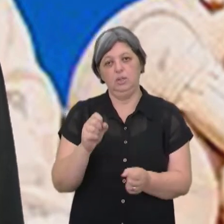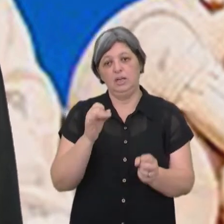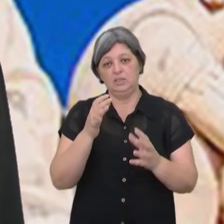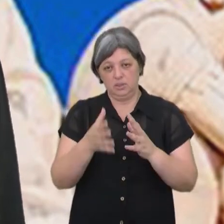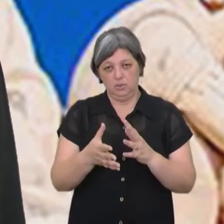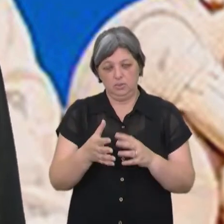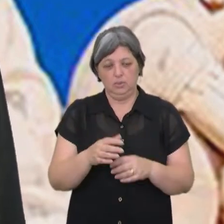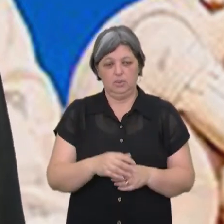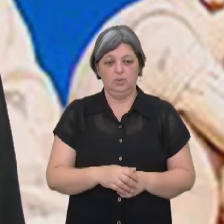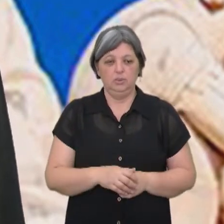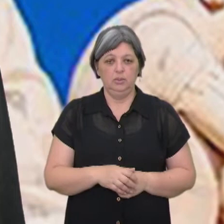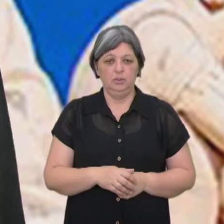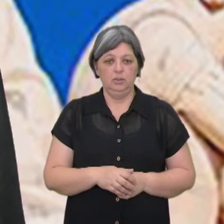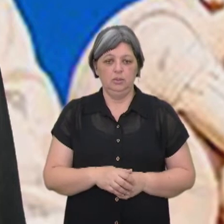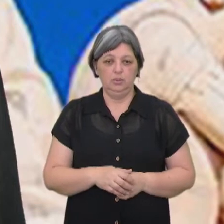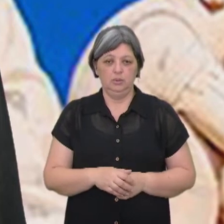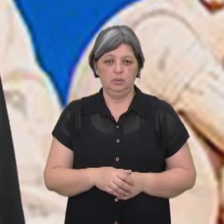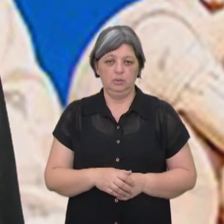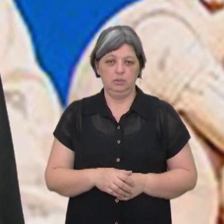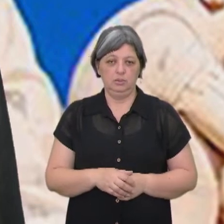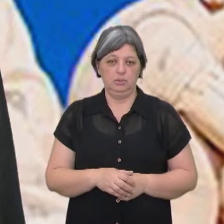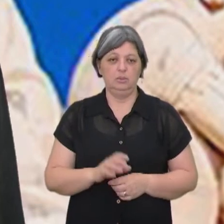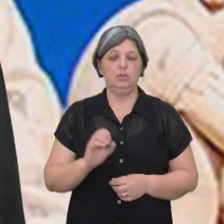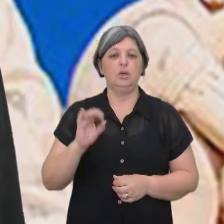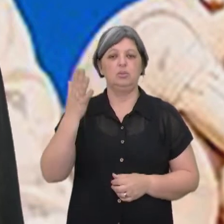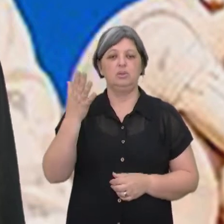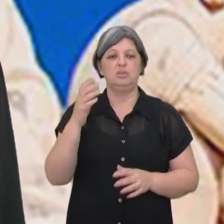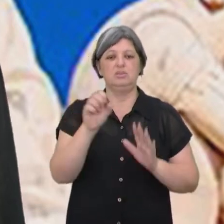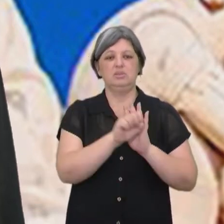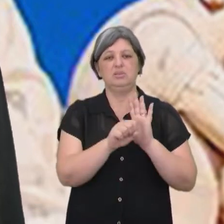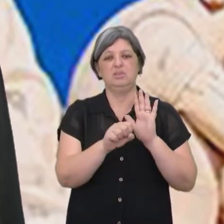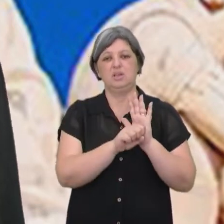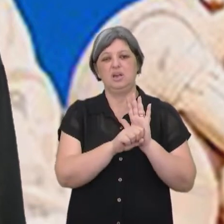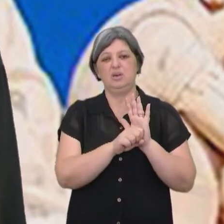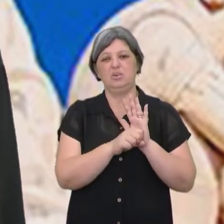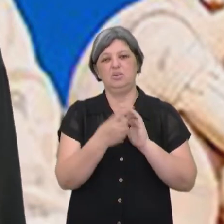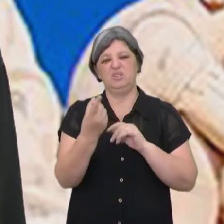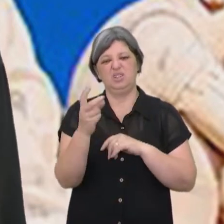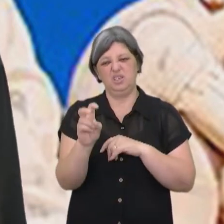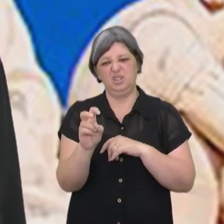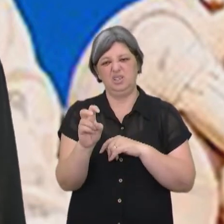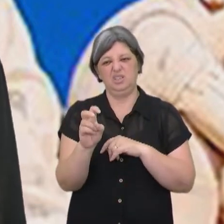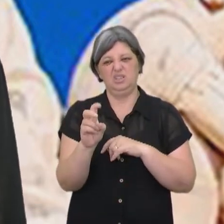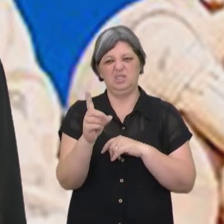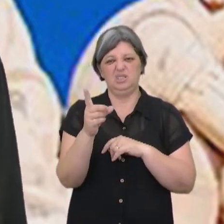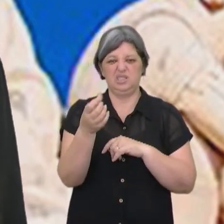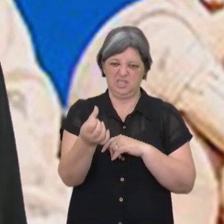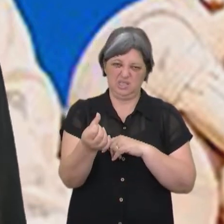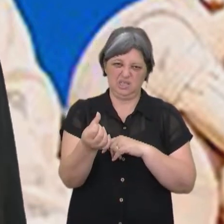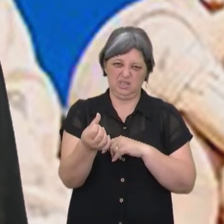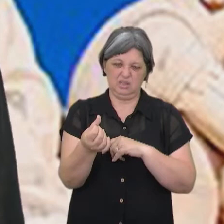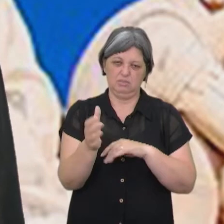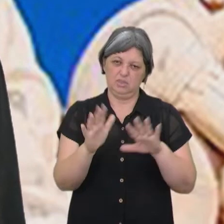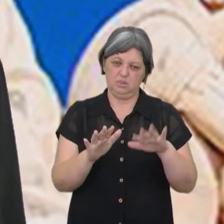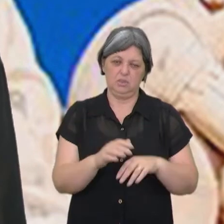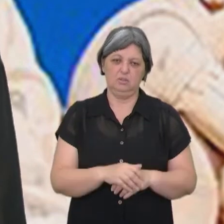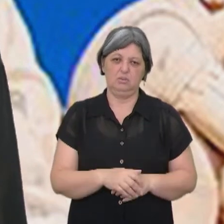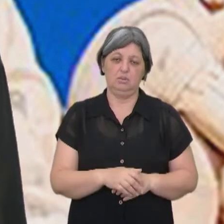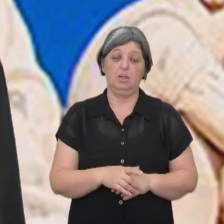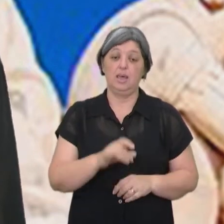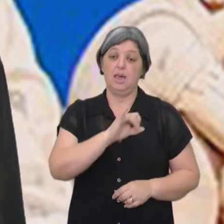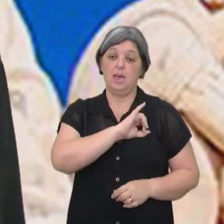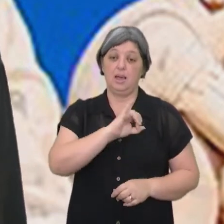ação, que ocorreu lá no século XV, no século XVI. O imperialismo